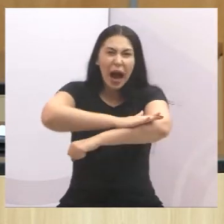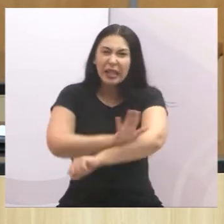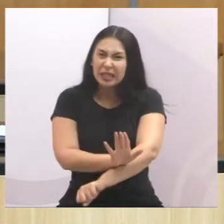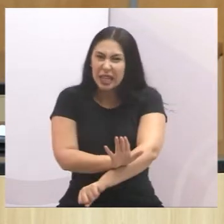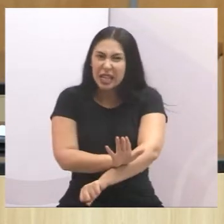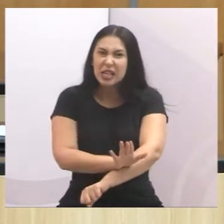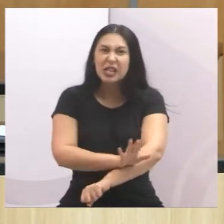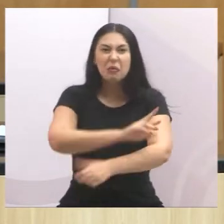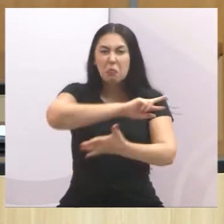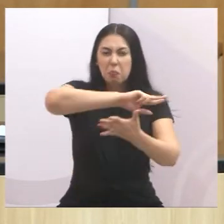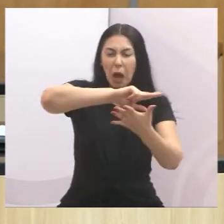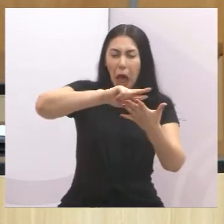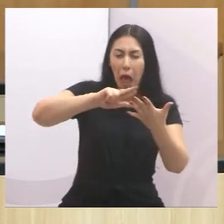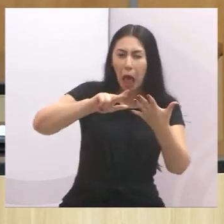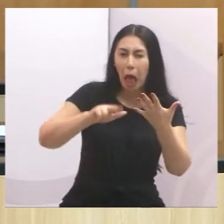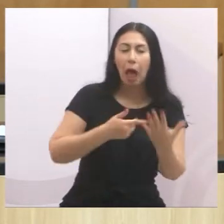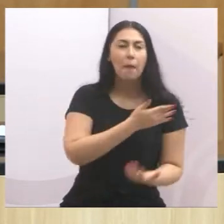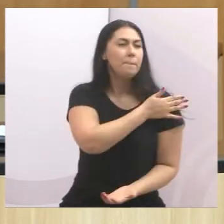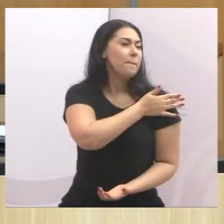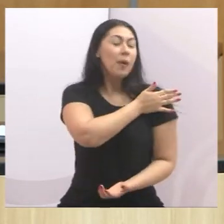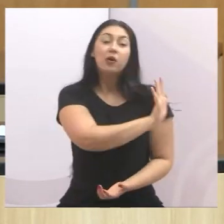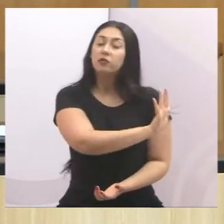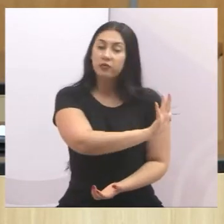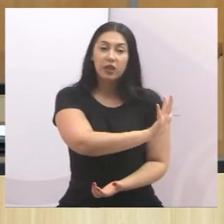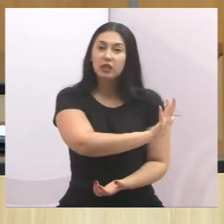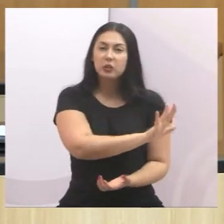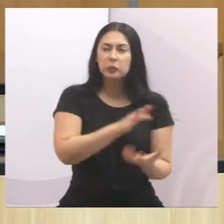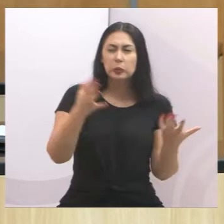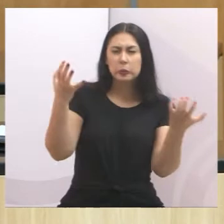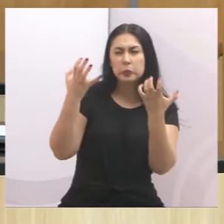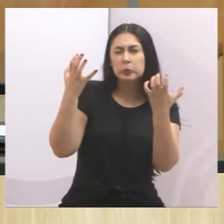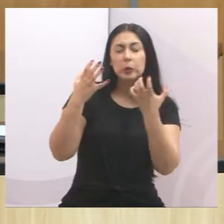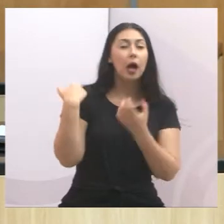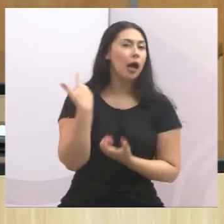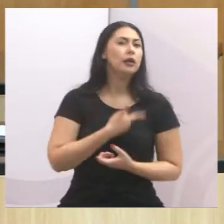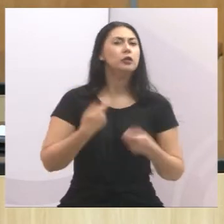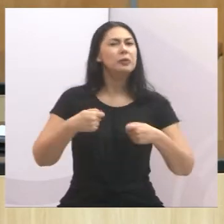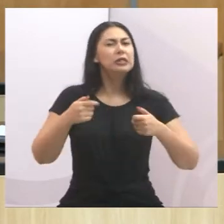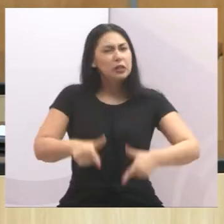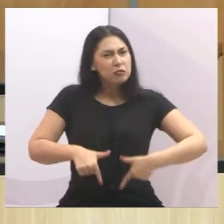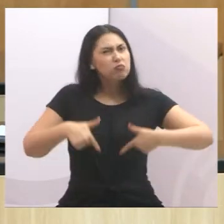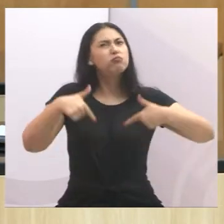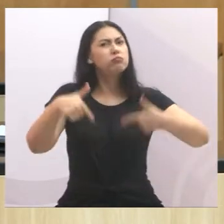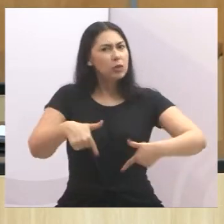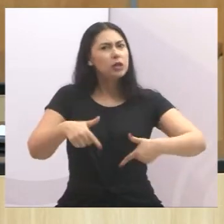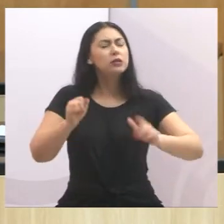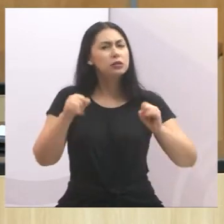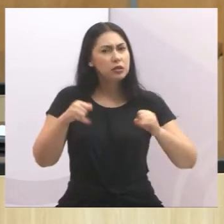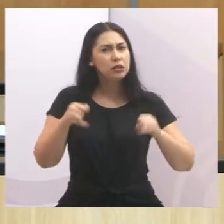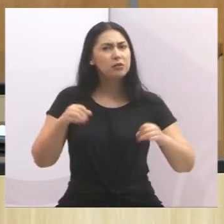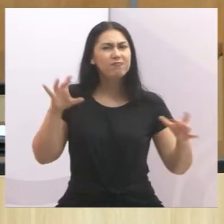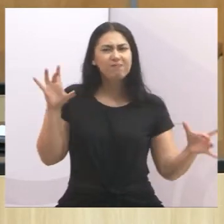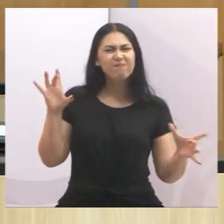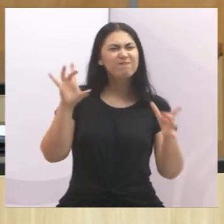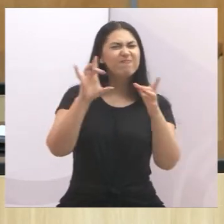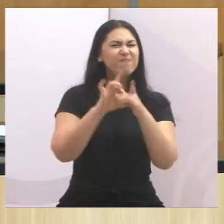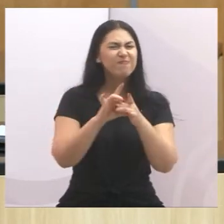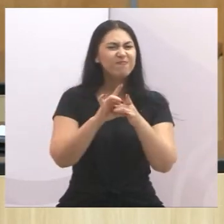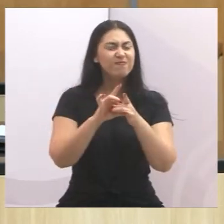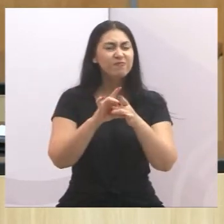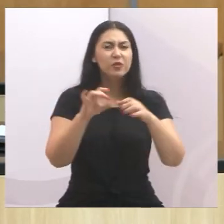machismo, a homofobia e todo tipo de opressão precisa ser encarada como luta de classe, unir todos numa só